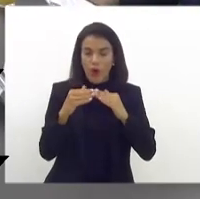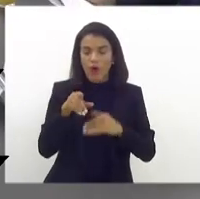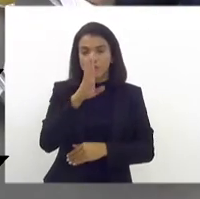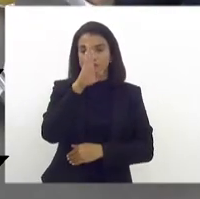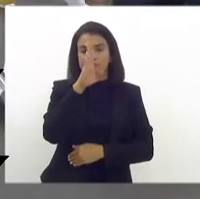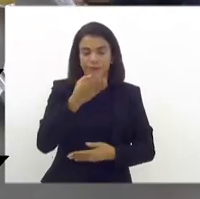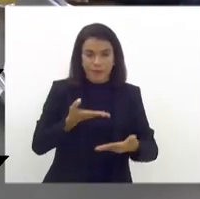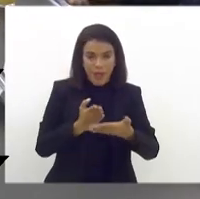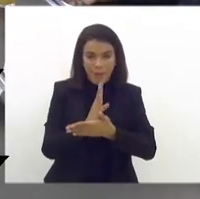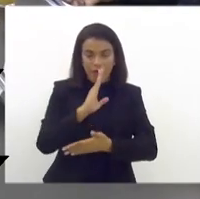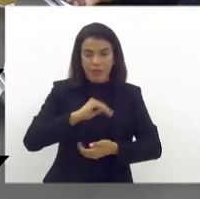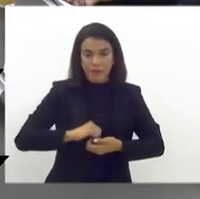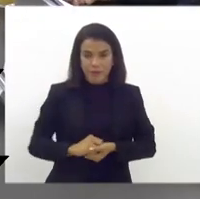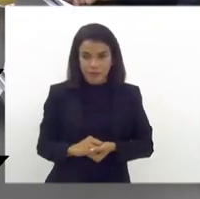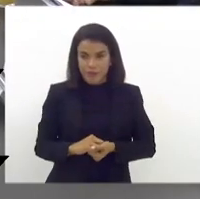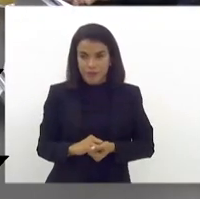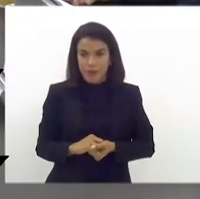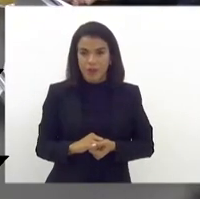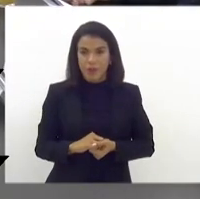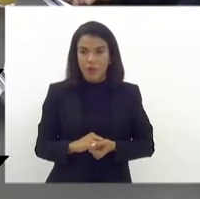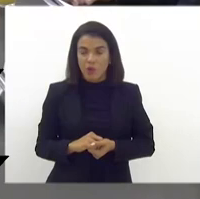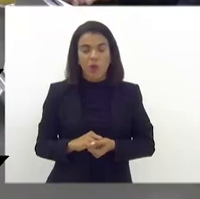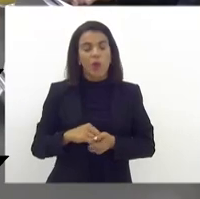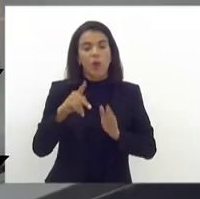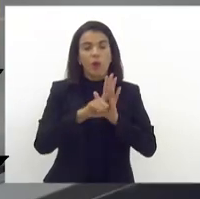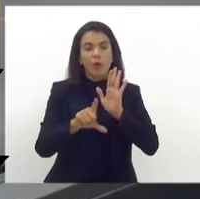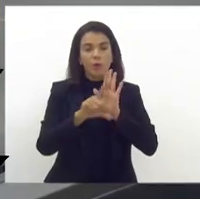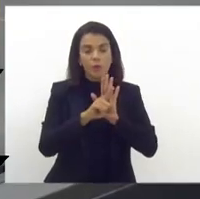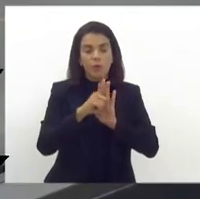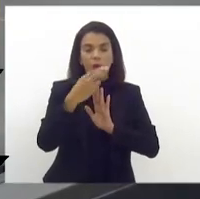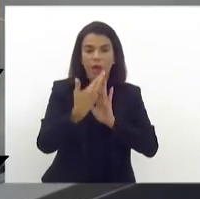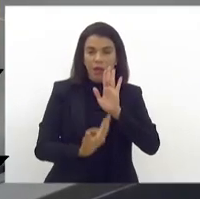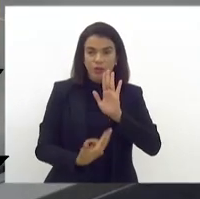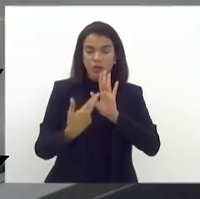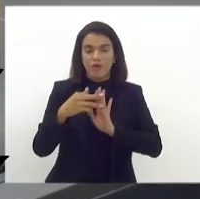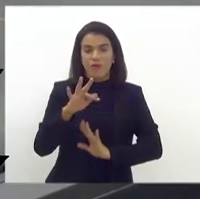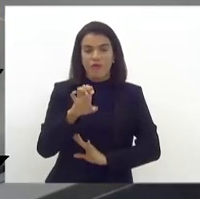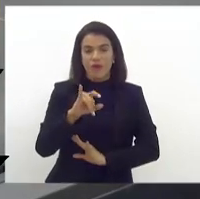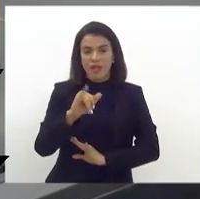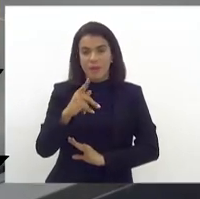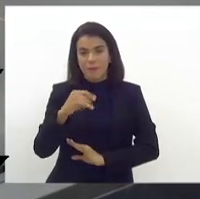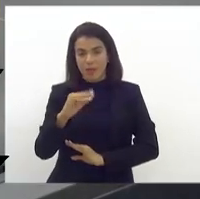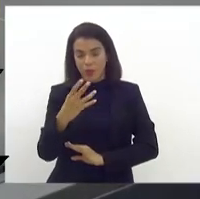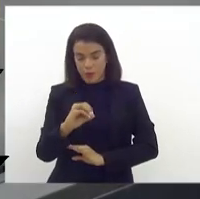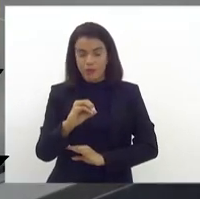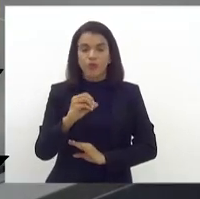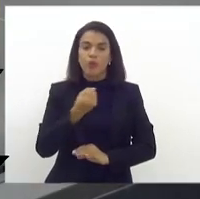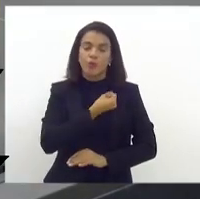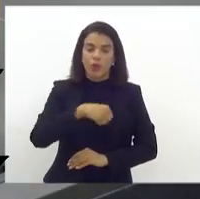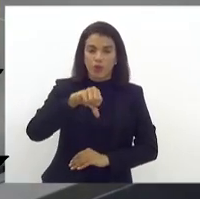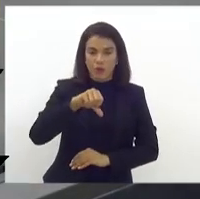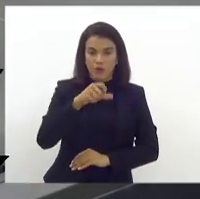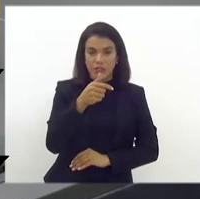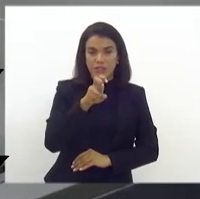senhores que aprovam, permaneçam como estão, aprovado. Projetos de relatoria do deputado Filipinho Raves. Item 9 da pauta, o